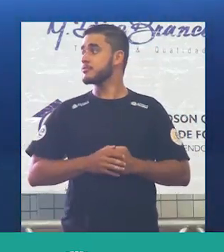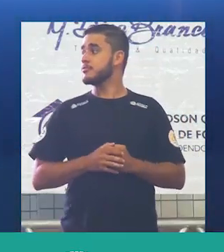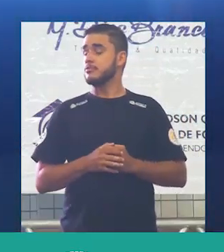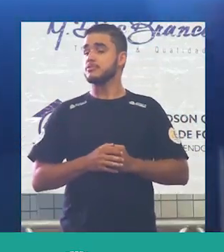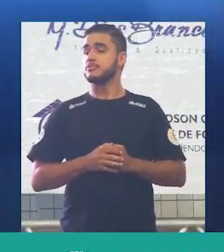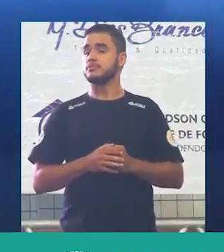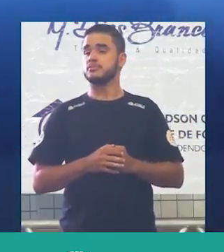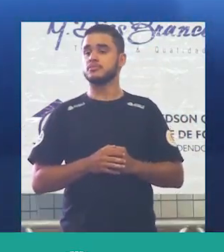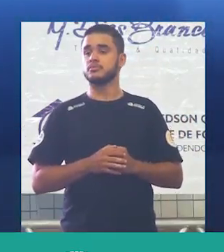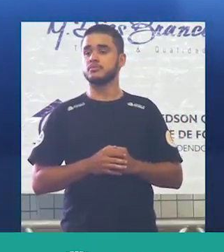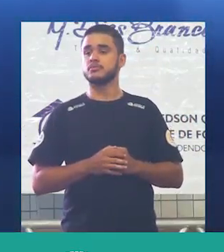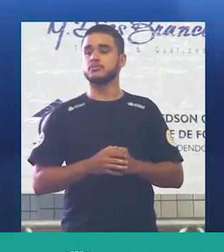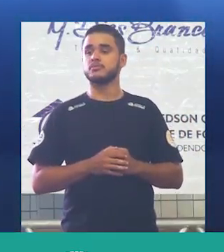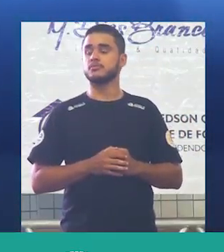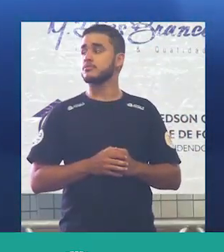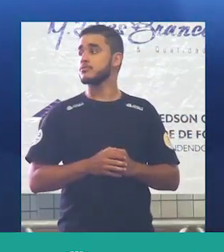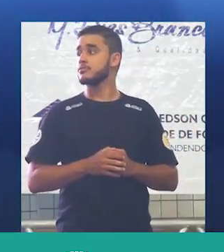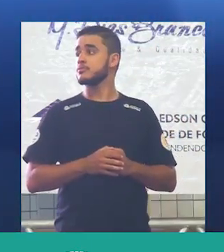o nome dele? Lá do